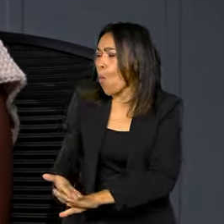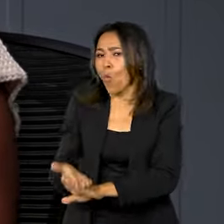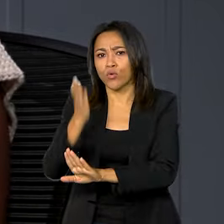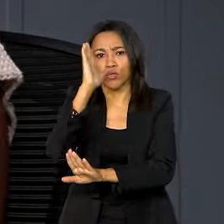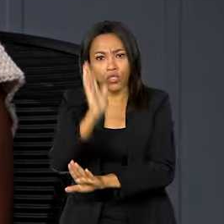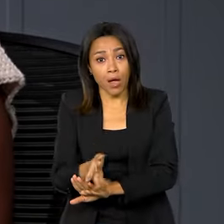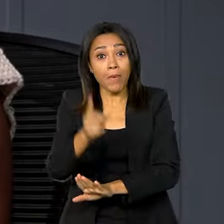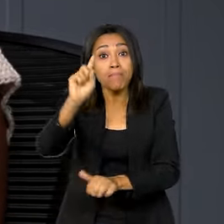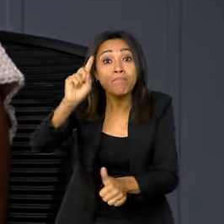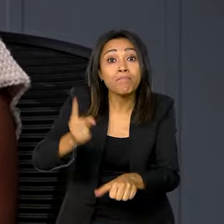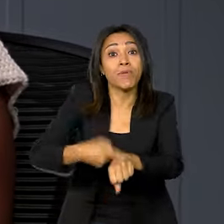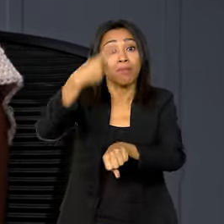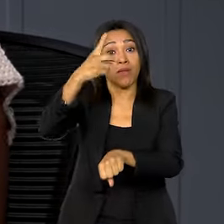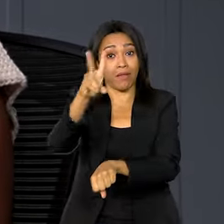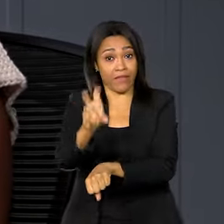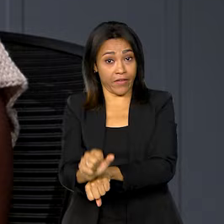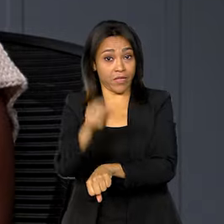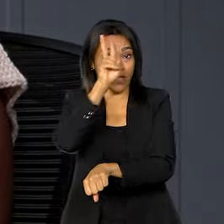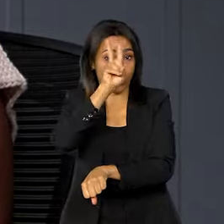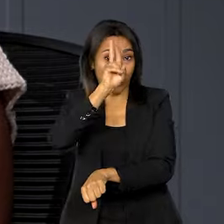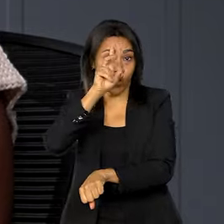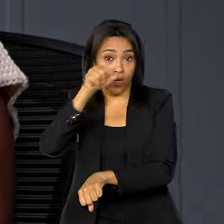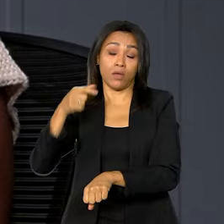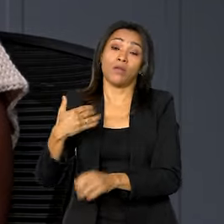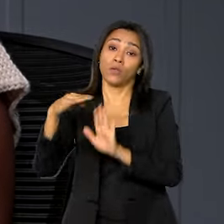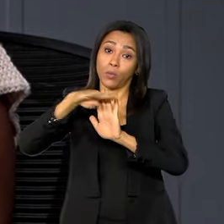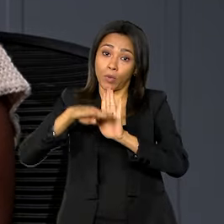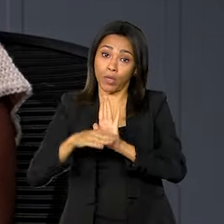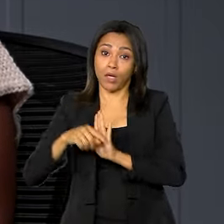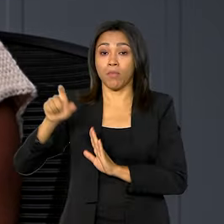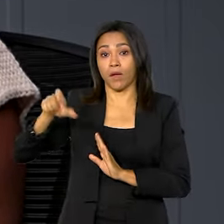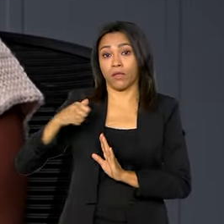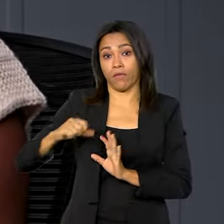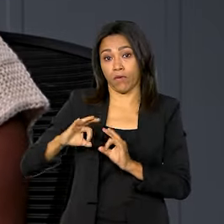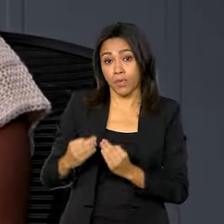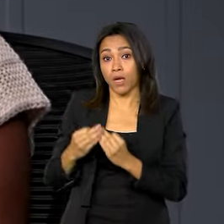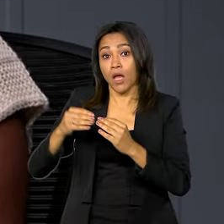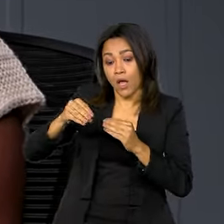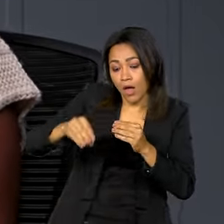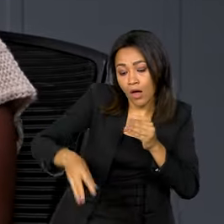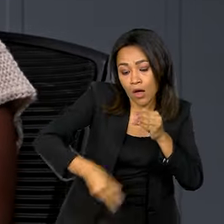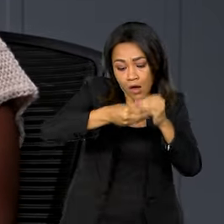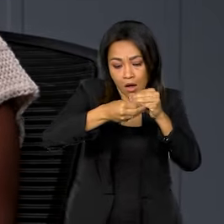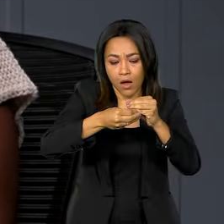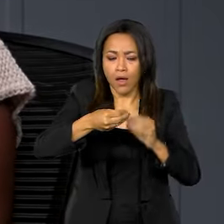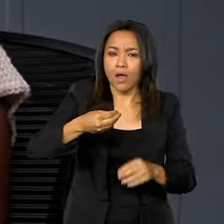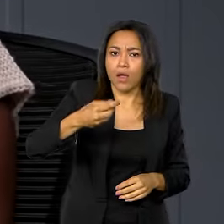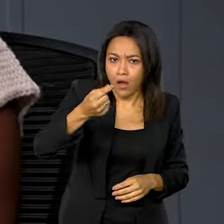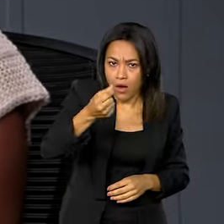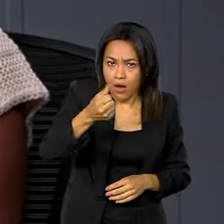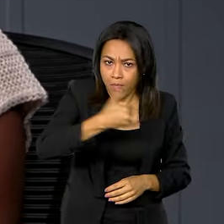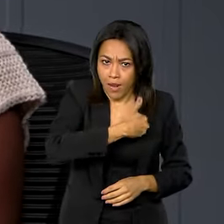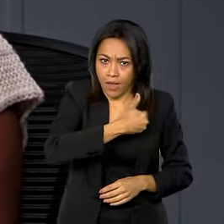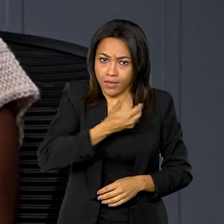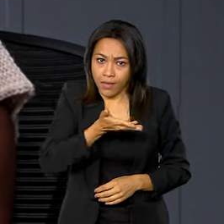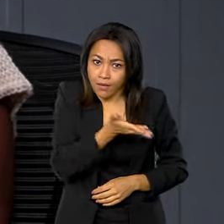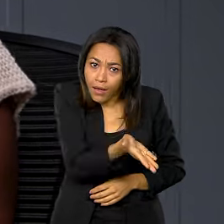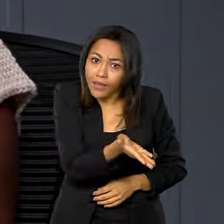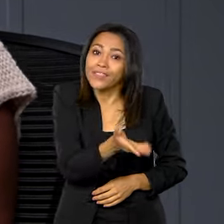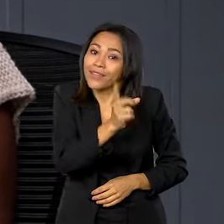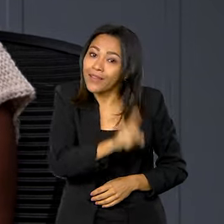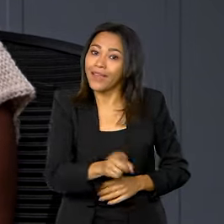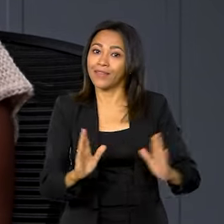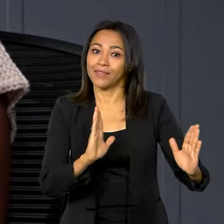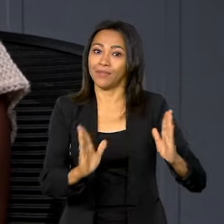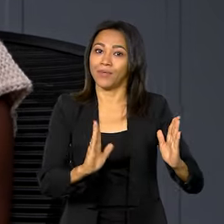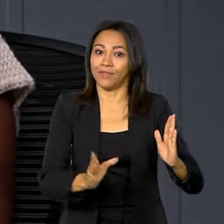pela primeira vez na história do programa Bolsa Família nós incorporamos um benefício para essa faixa etária que é